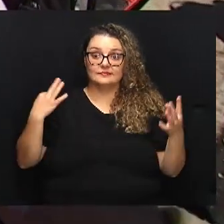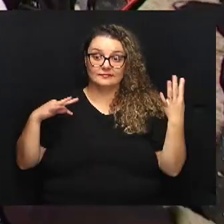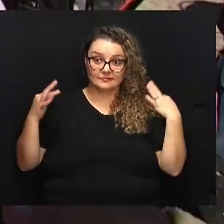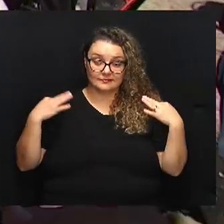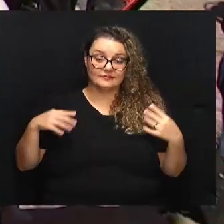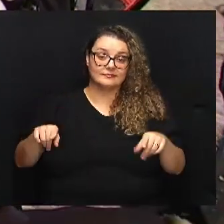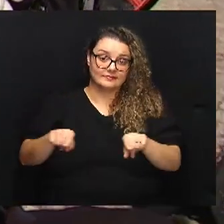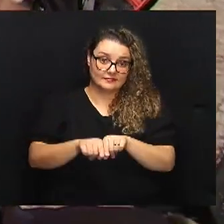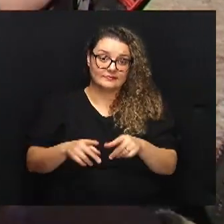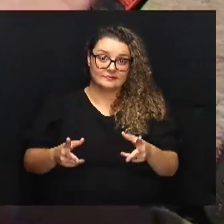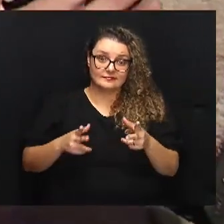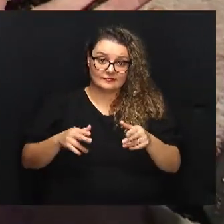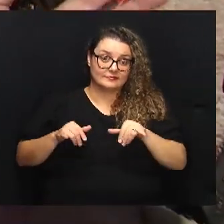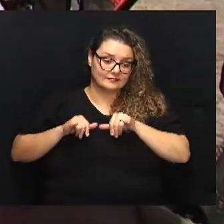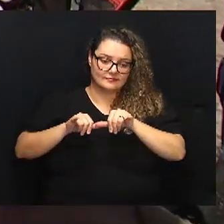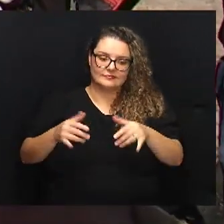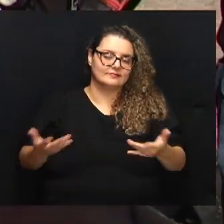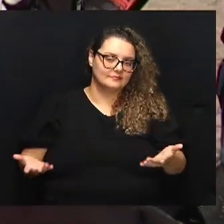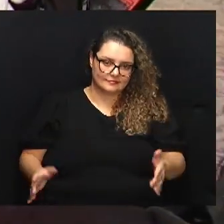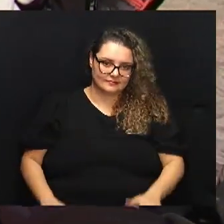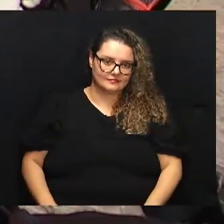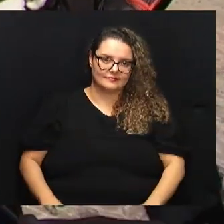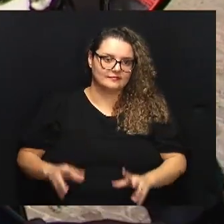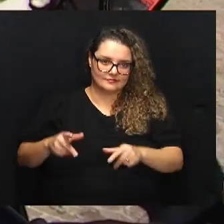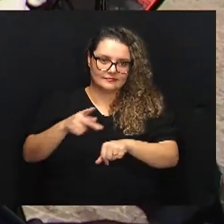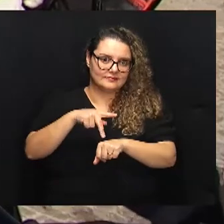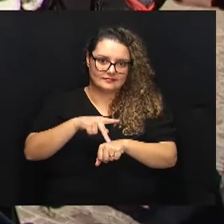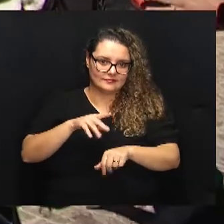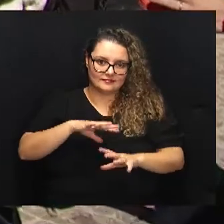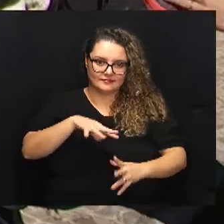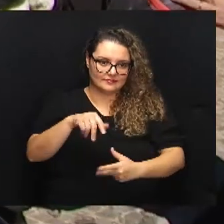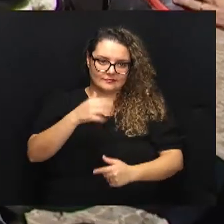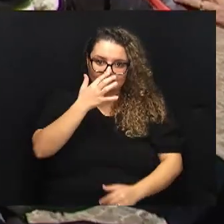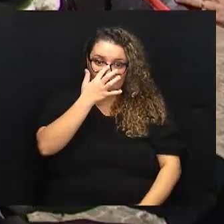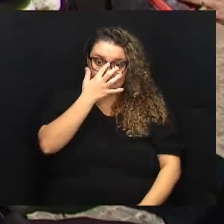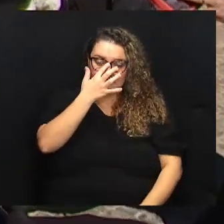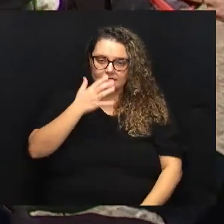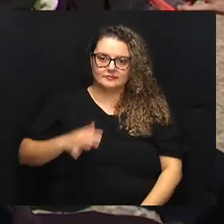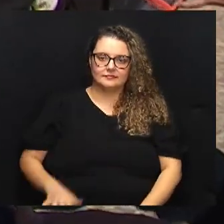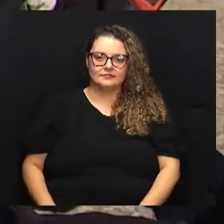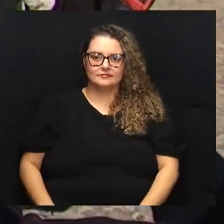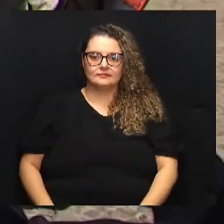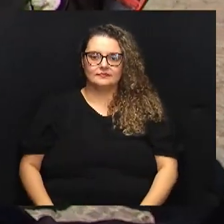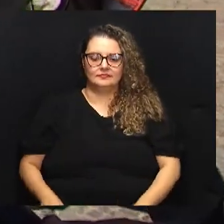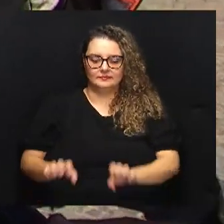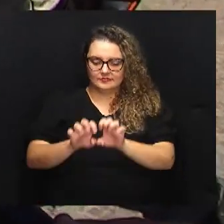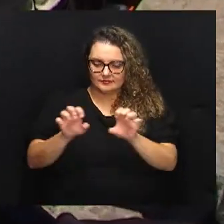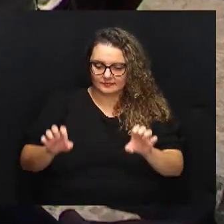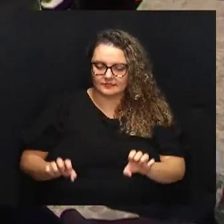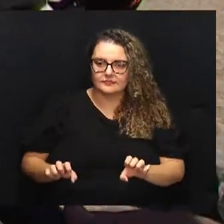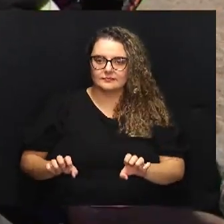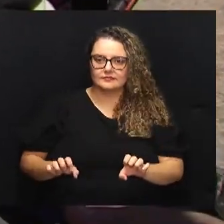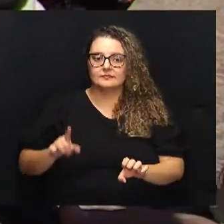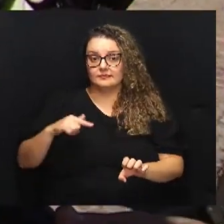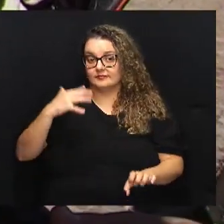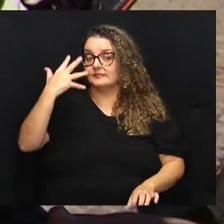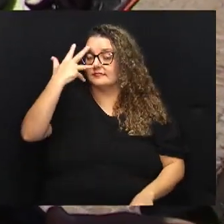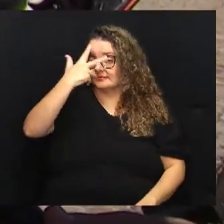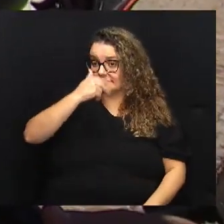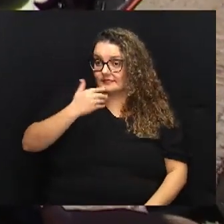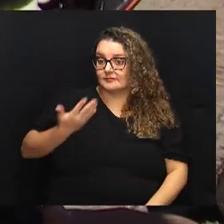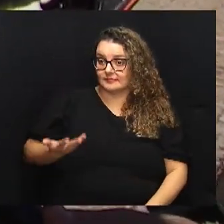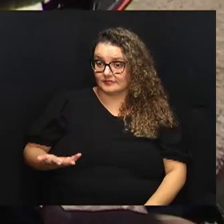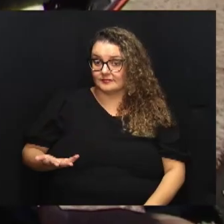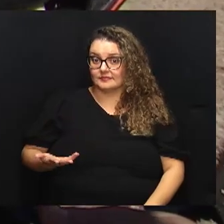é um mercado em todos os países do mundo. E além da estrutura física, que é bonita e